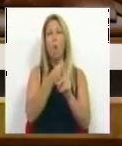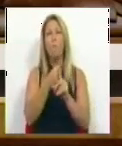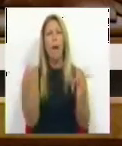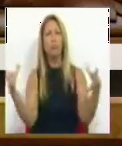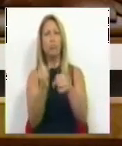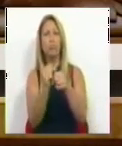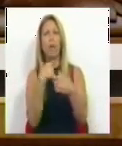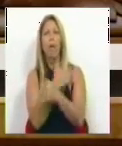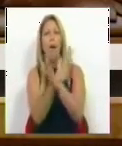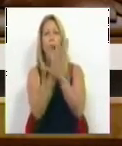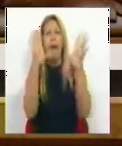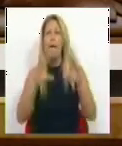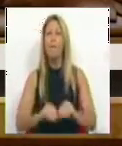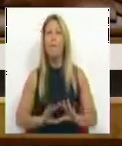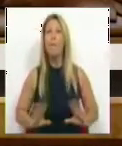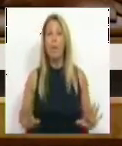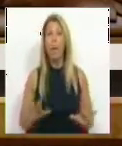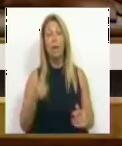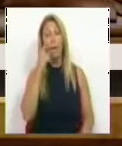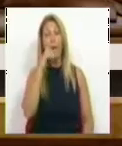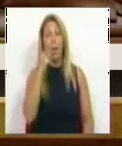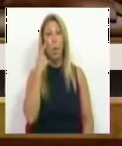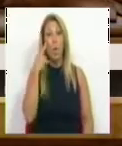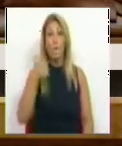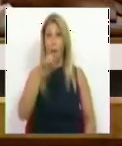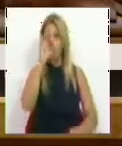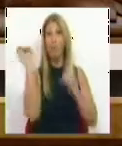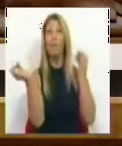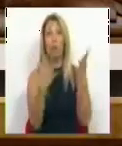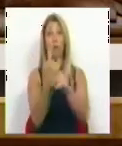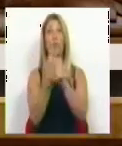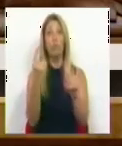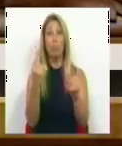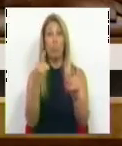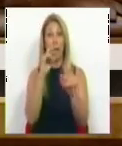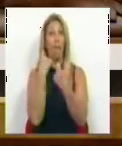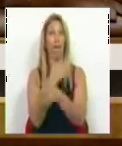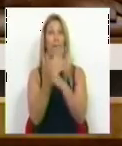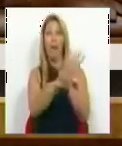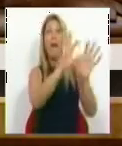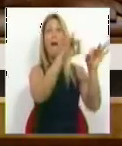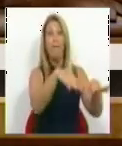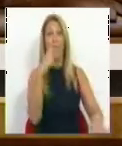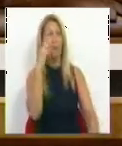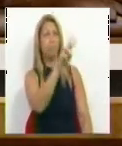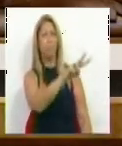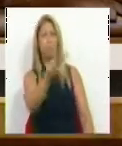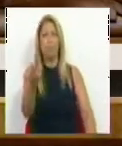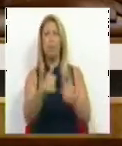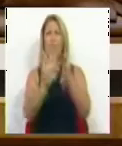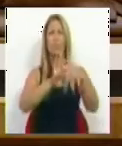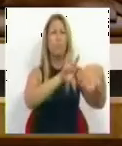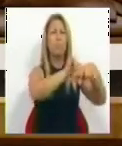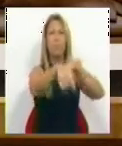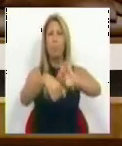em zonas de eucaliptal, nós mesmo depois do incêndio passar, vemos que está tudo destruído. Nas zonas de pinhal, nas zonas de carvalho, vemos que a